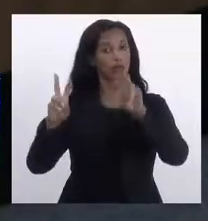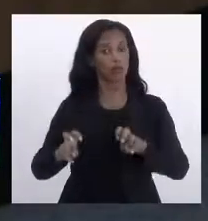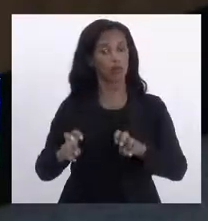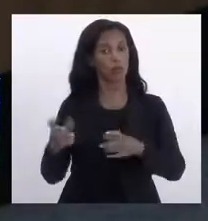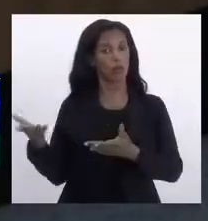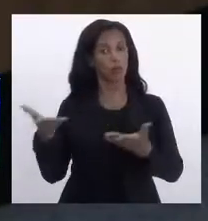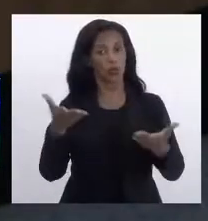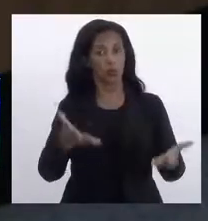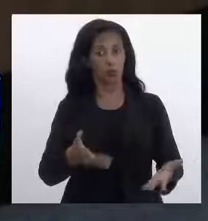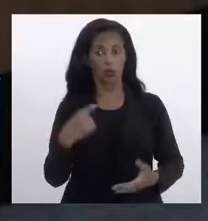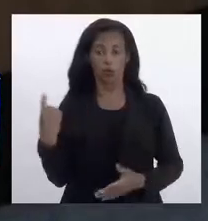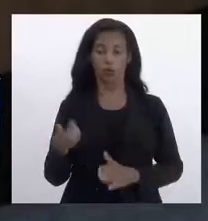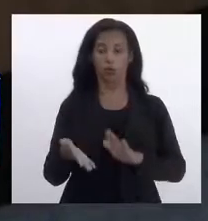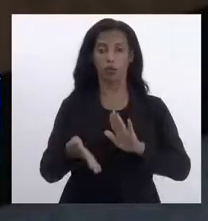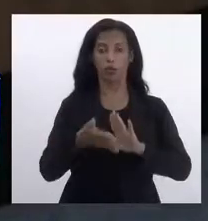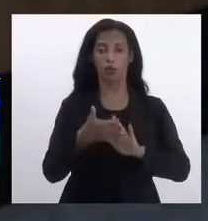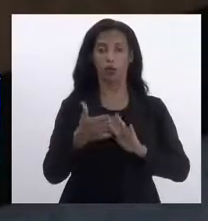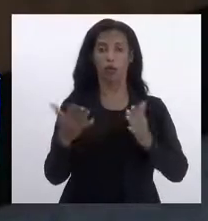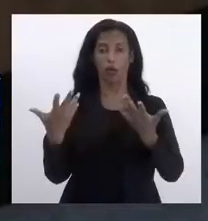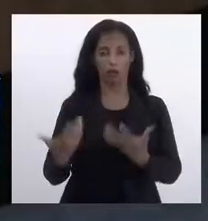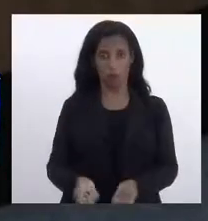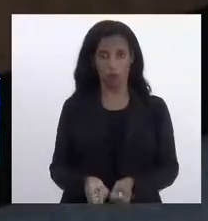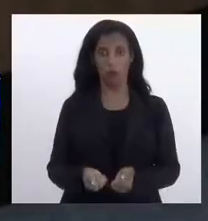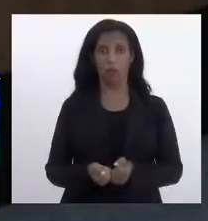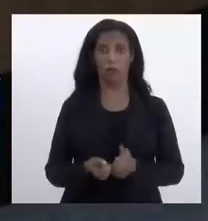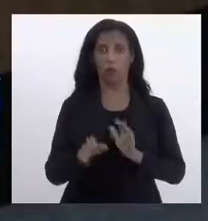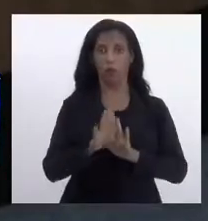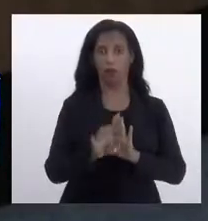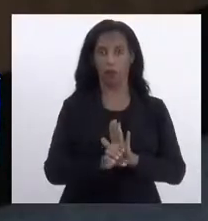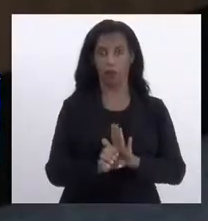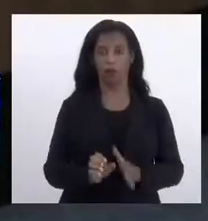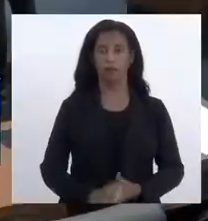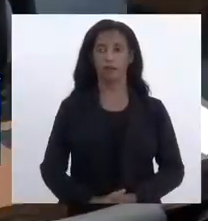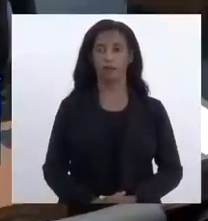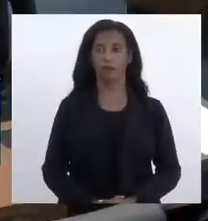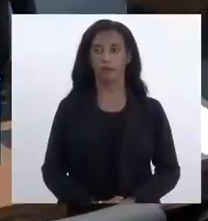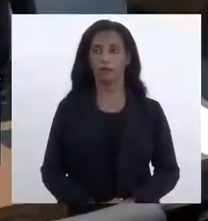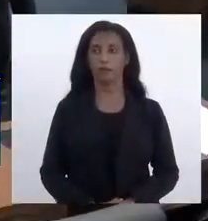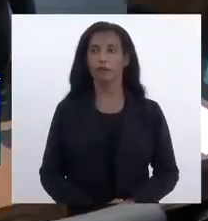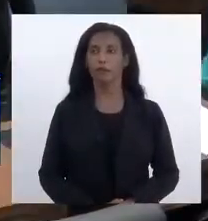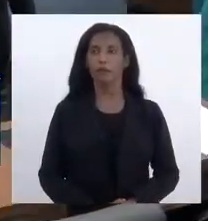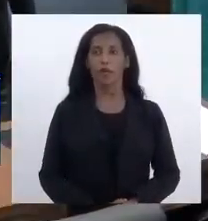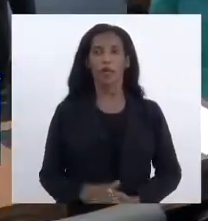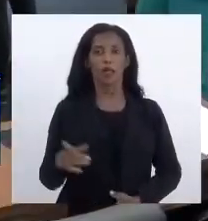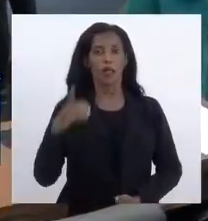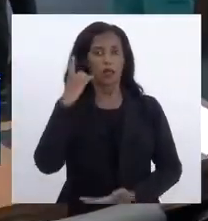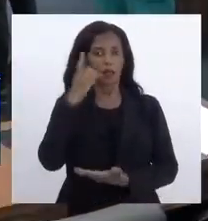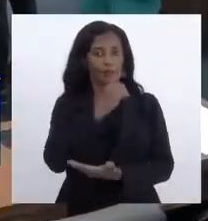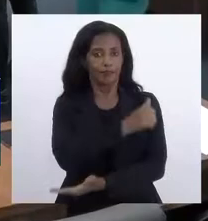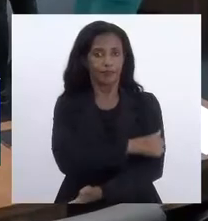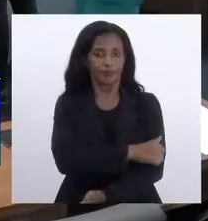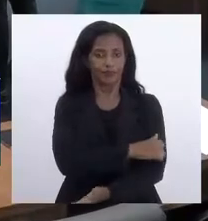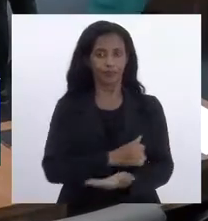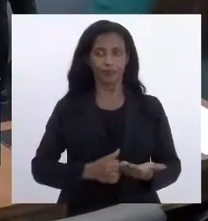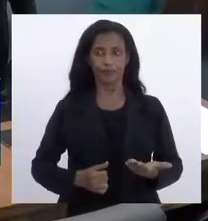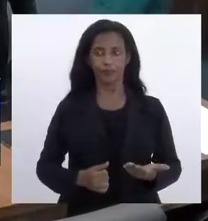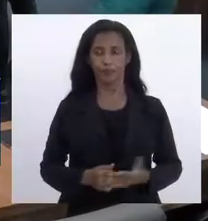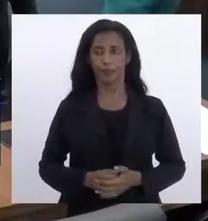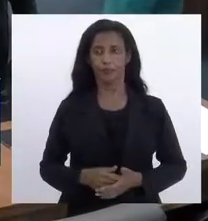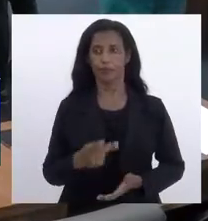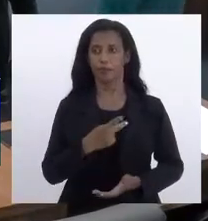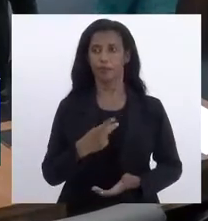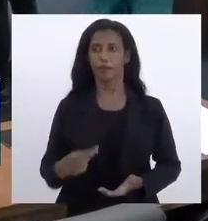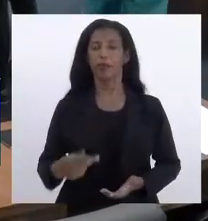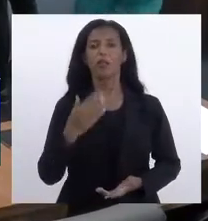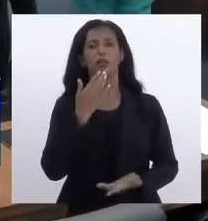Isto posto, nosso parecer é favorável com emendas. Questão de ordem, deputada Ferreira Regiane. Presidente,